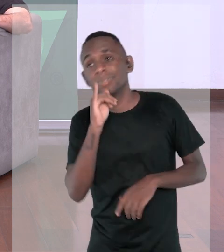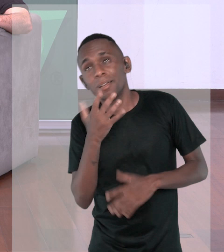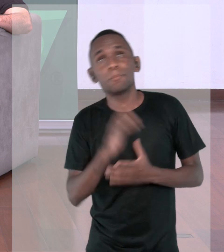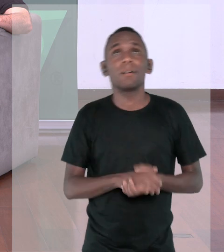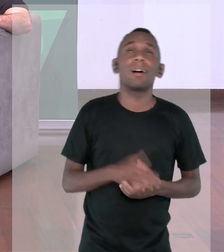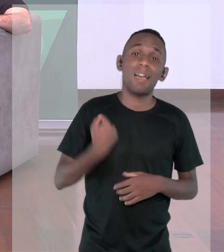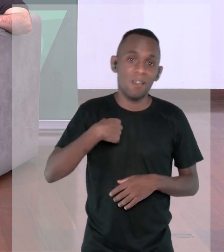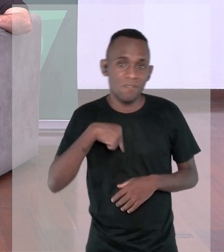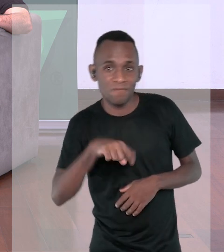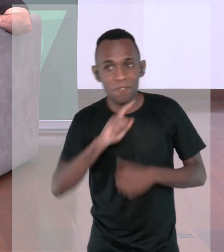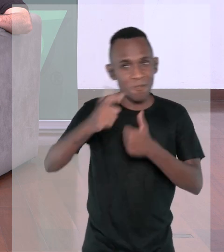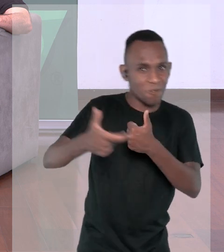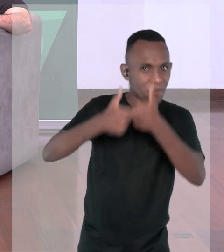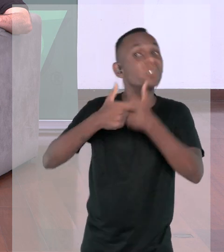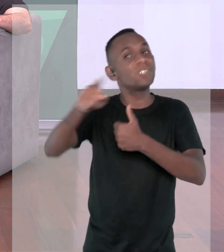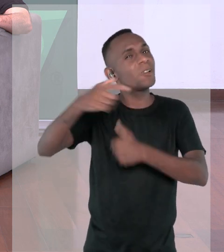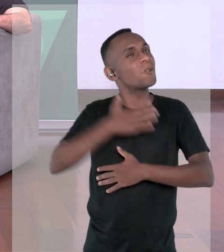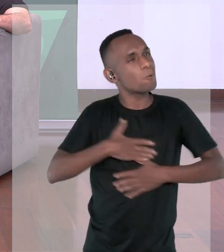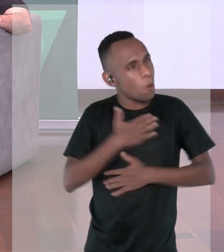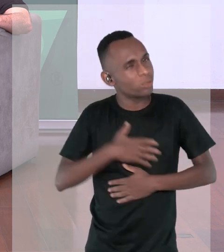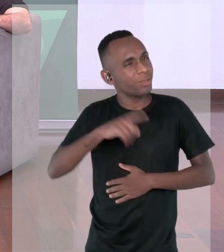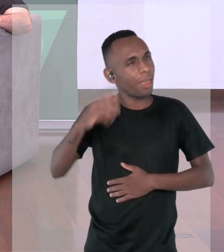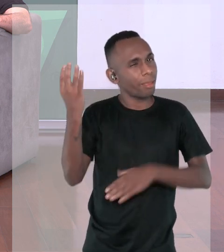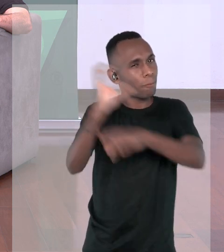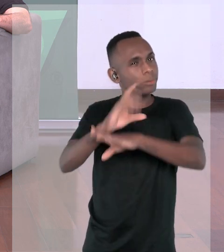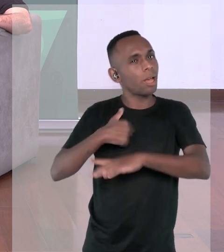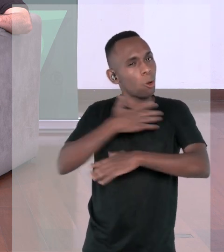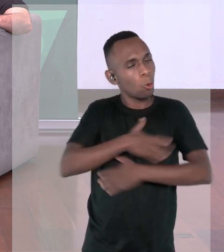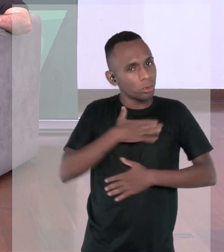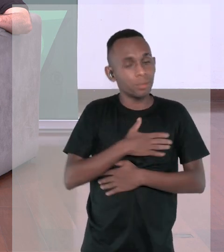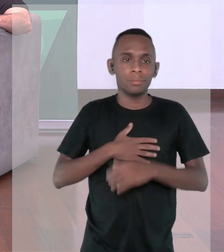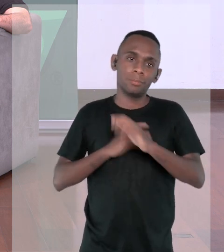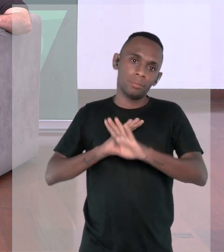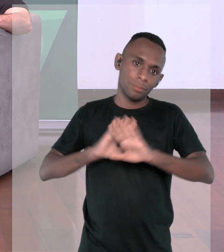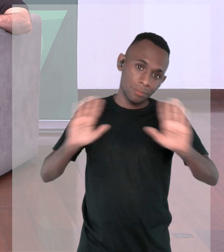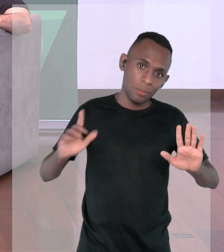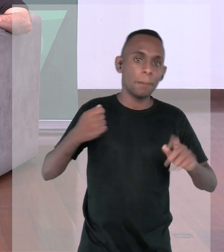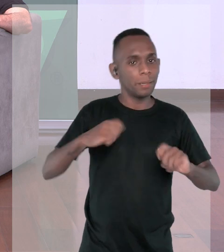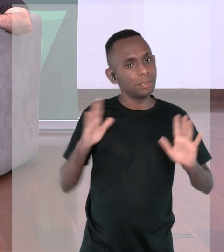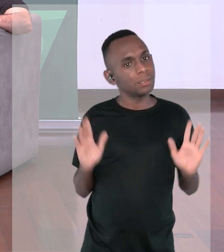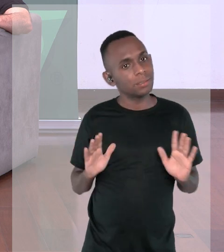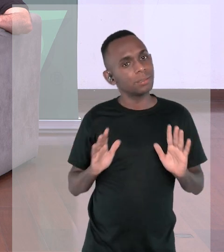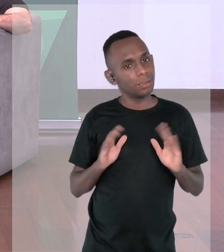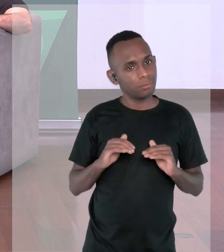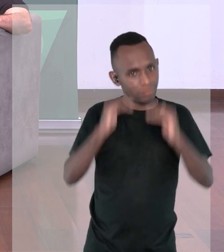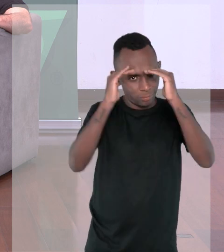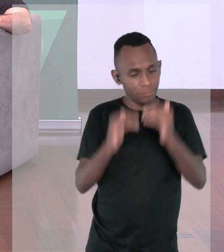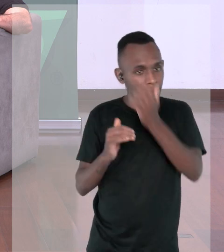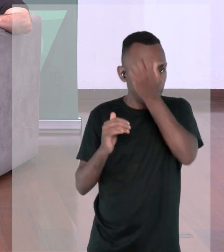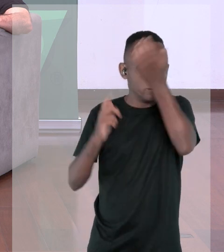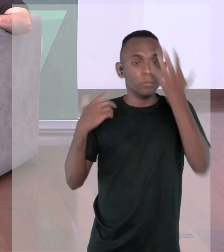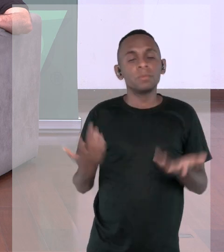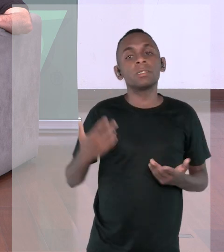não, gente, eu vou lá e dar um like porque é verdade isso. Só que a gente também tem que ter juízo. Então, a história